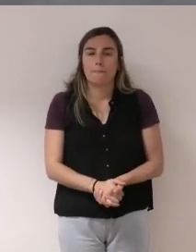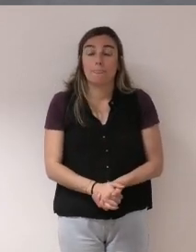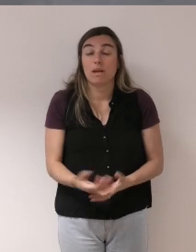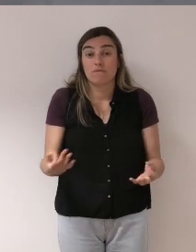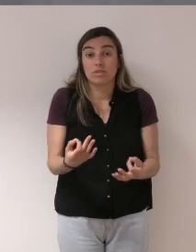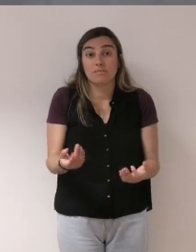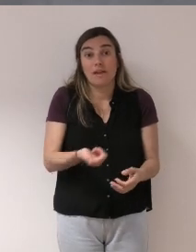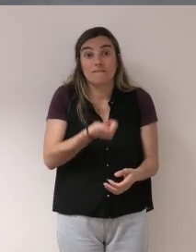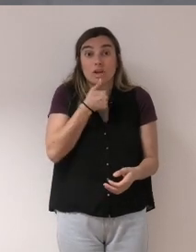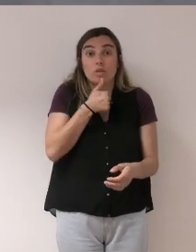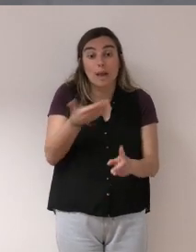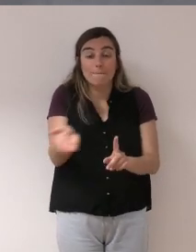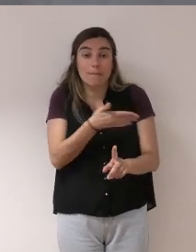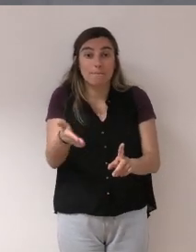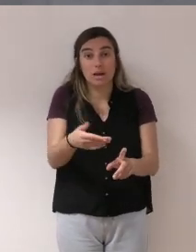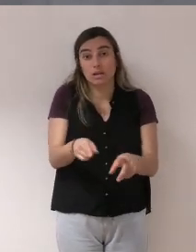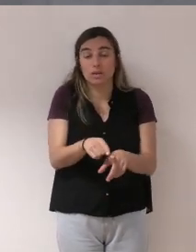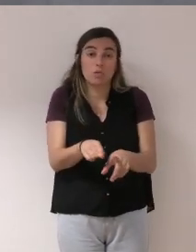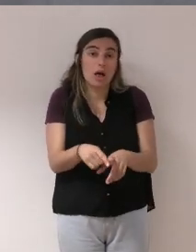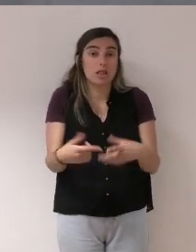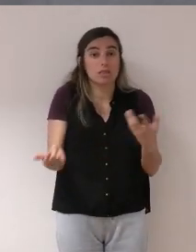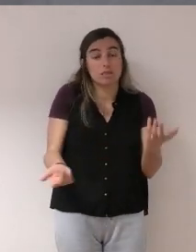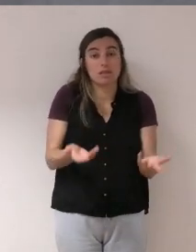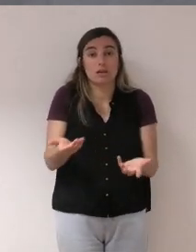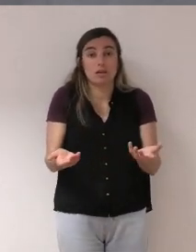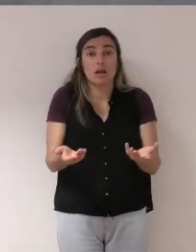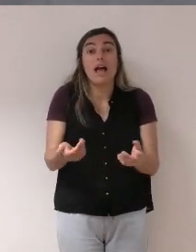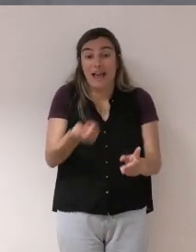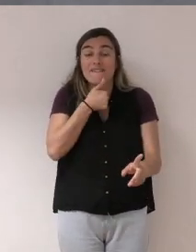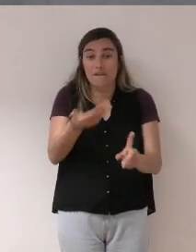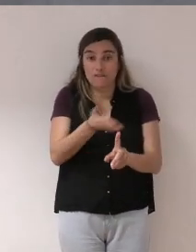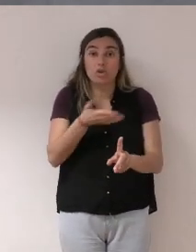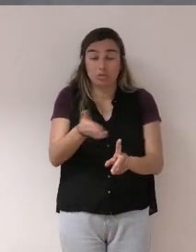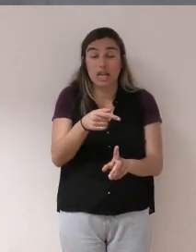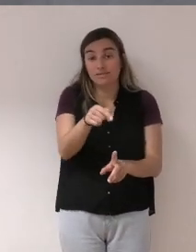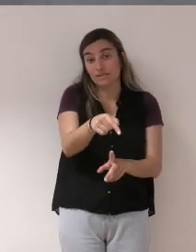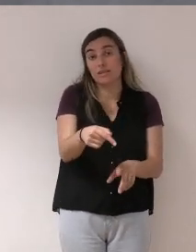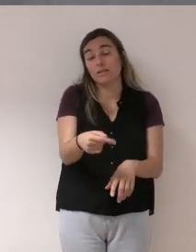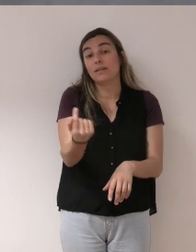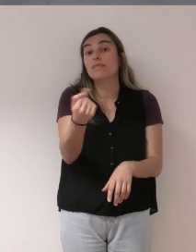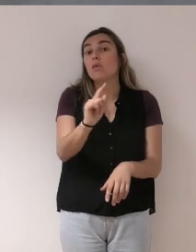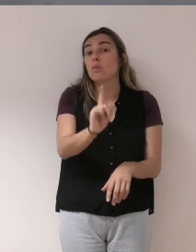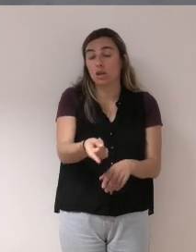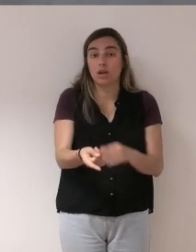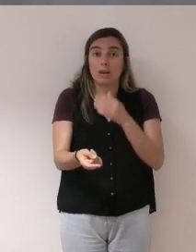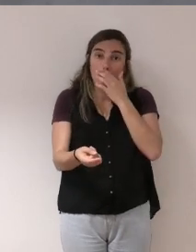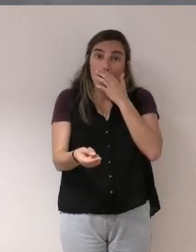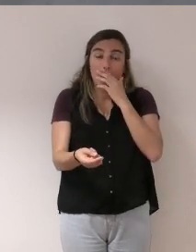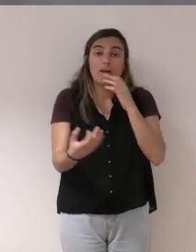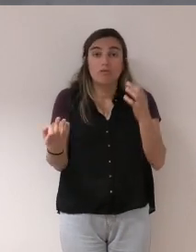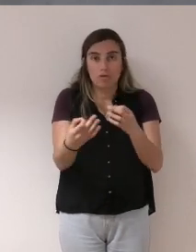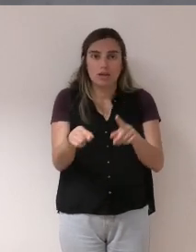A violência provavelmente é sacrificial, sim. Provavelmente a violência assume aqui uma